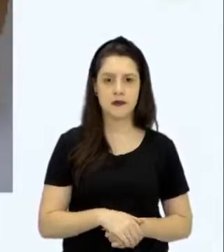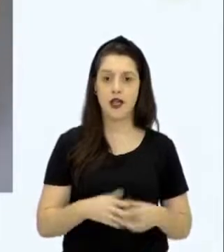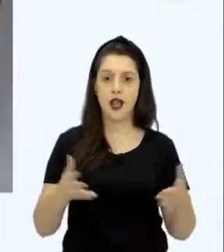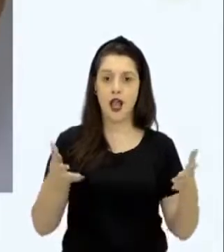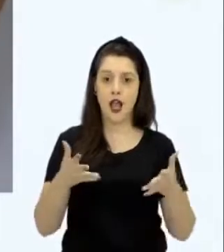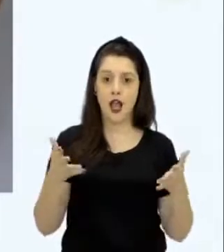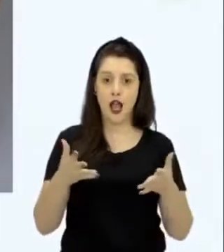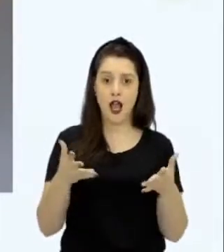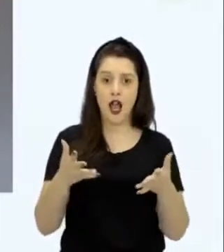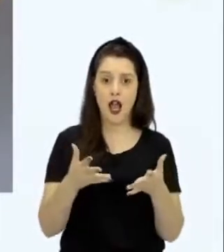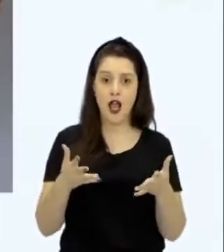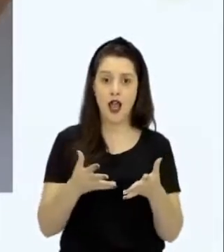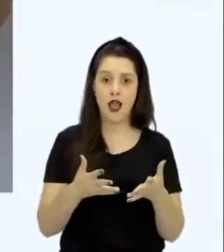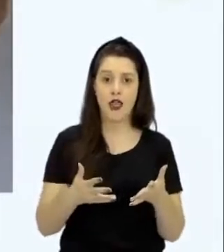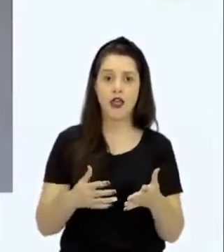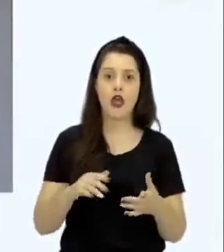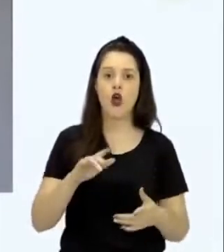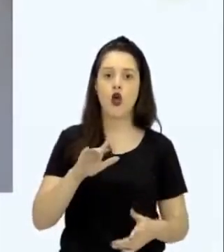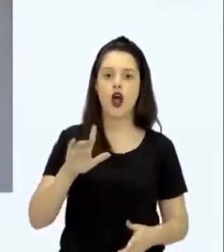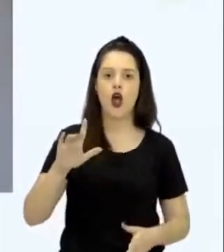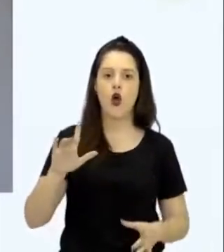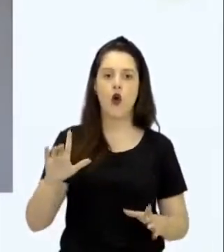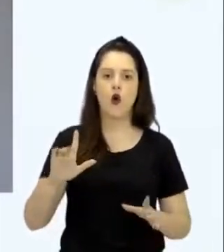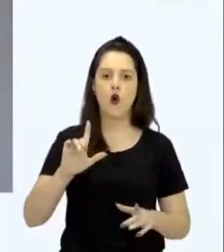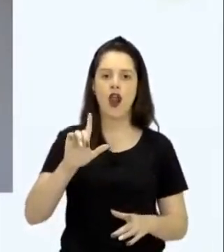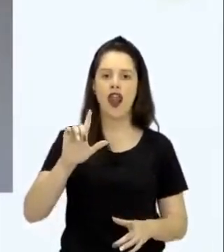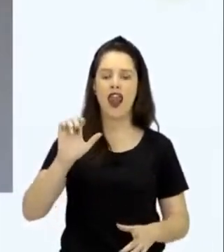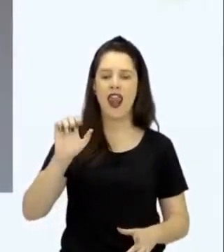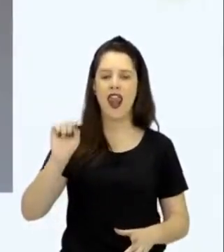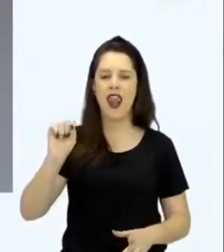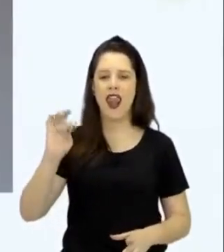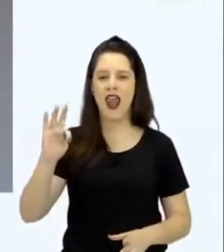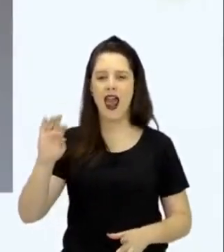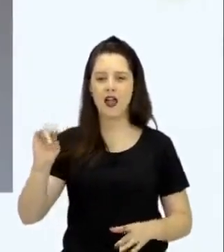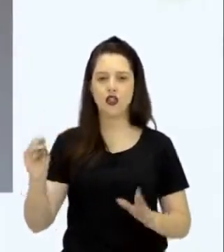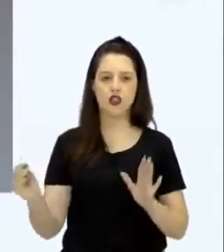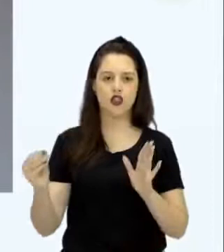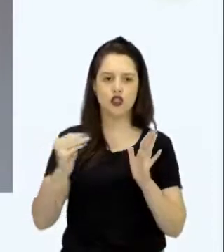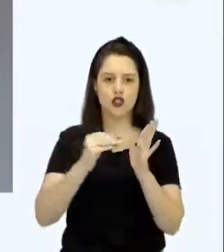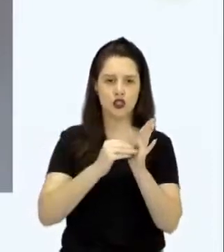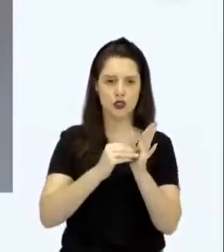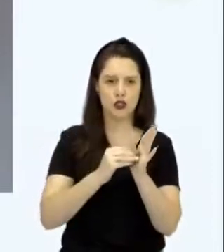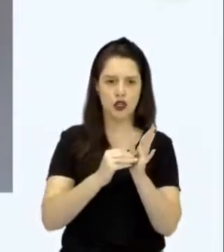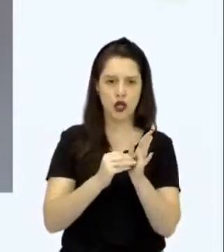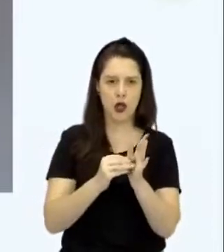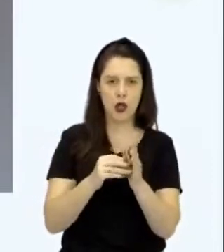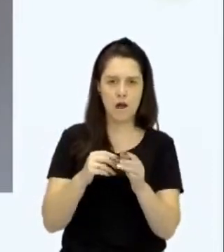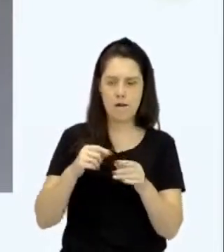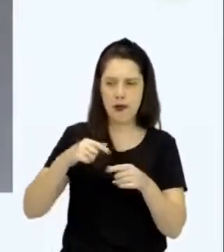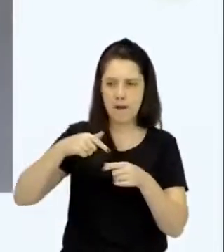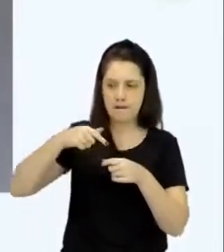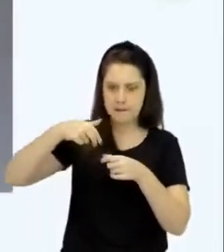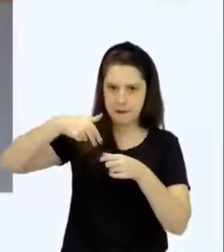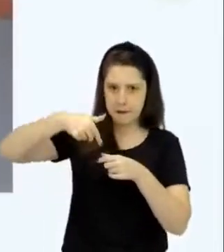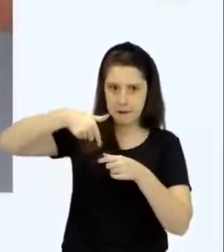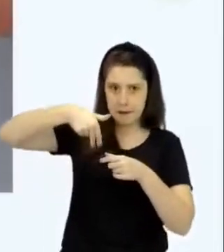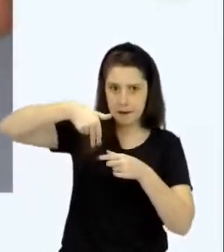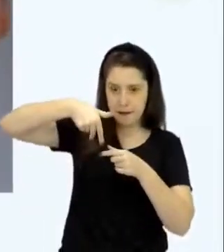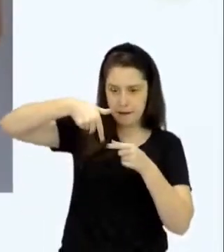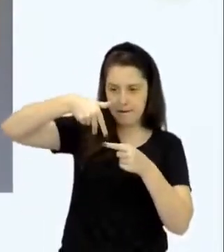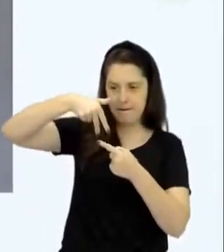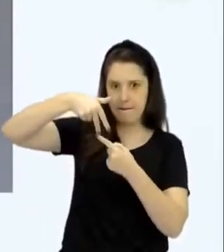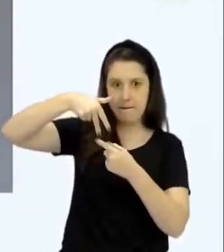Agora nós vamos colocar o nosso LED. Lembrando que ele tem uma perninha maior e uma perninha menor.